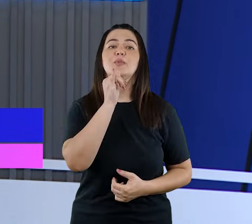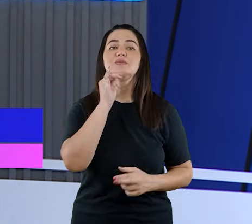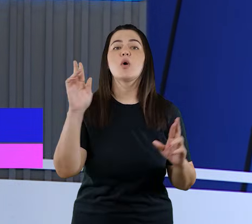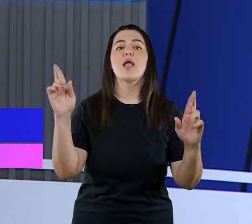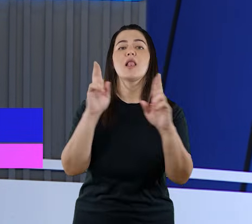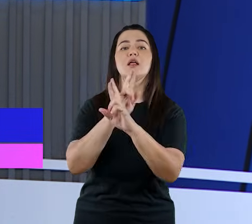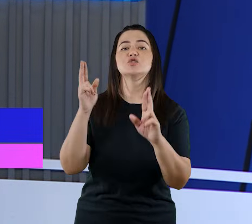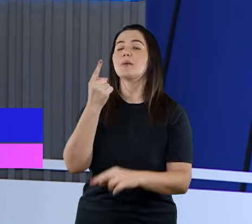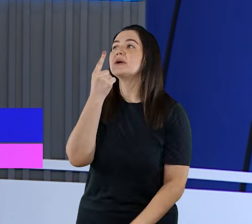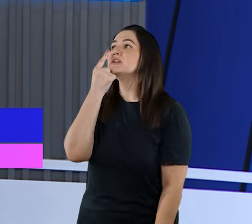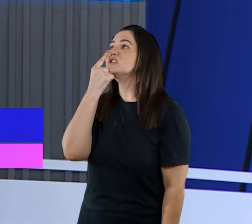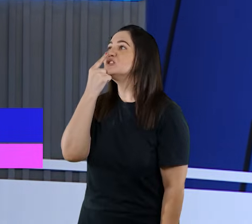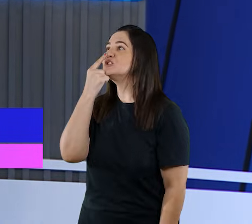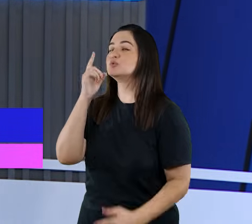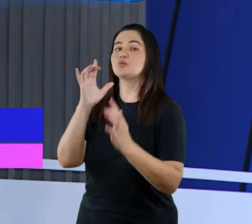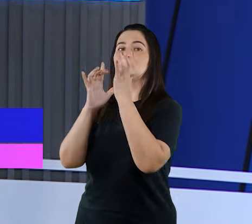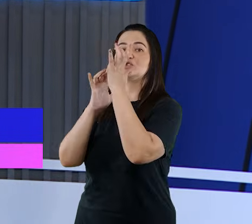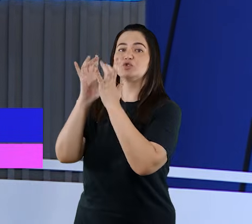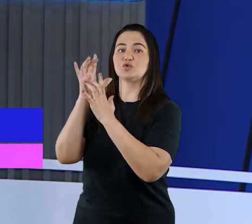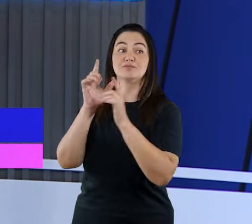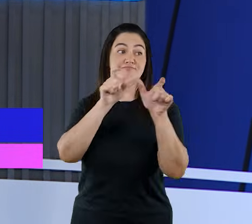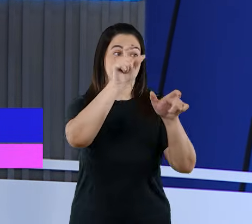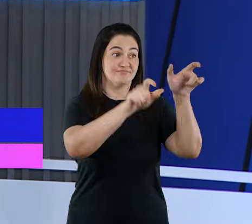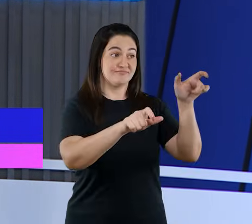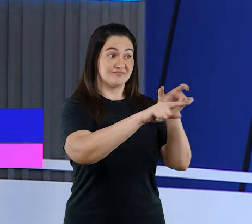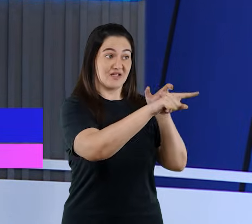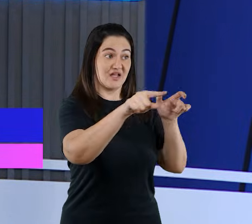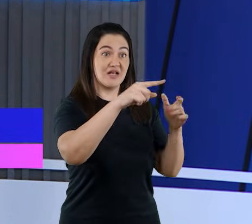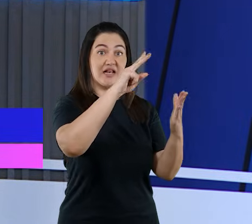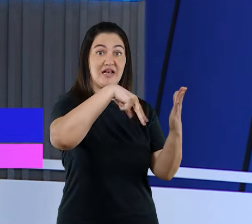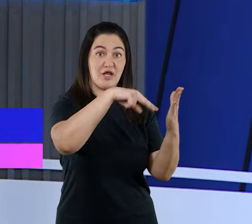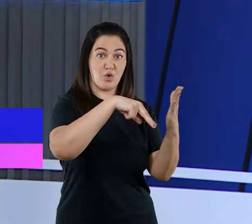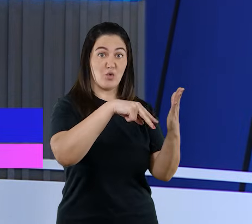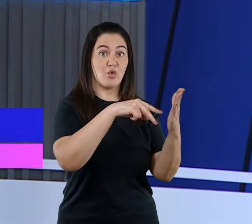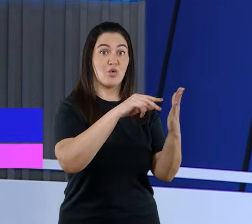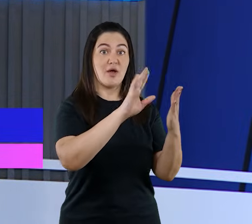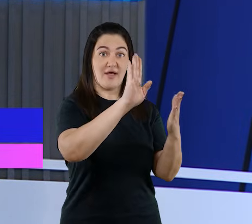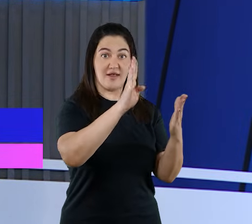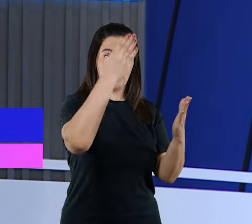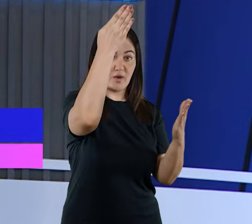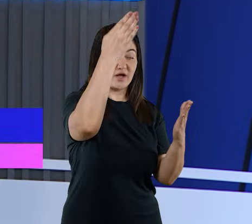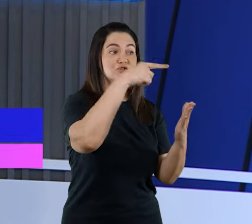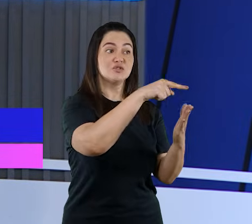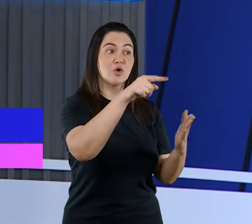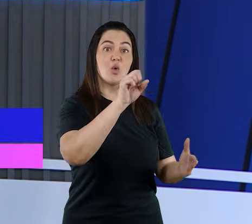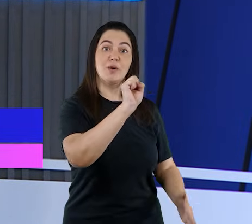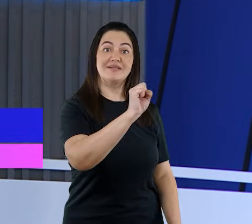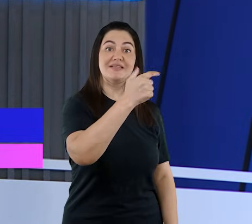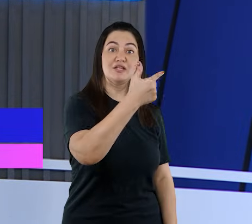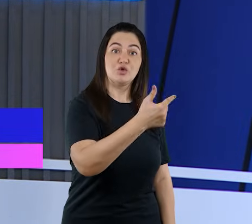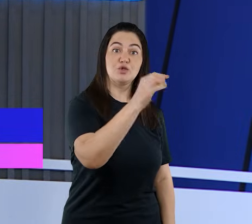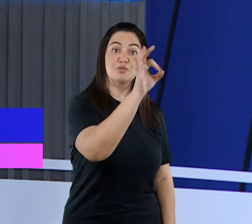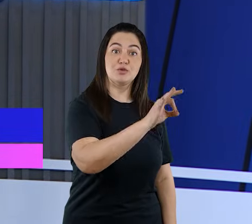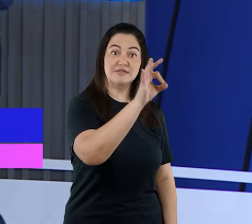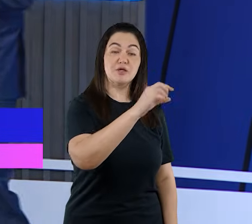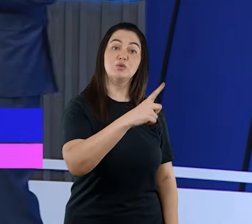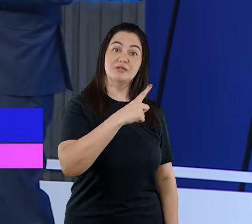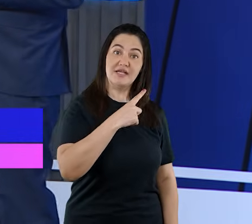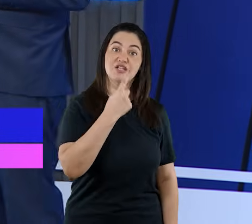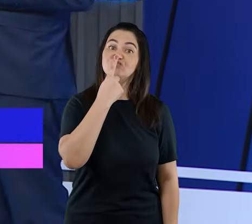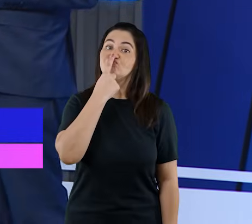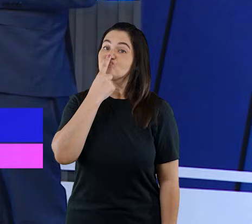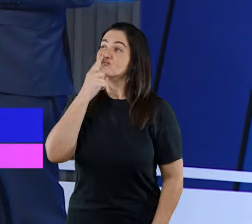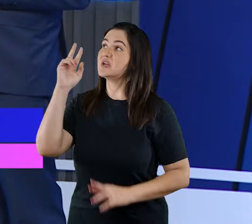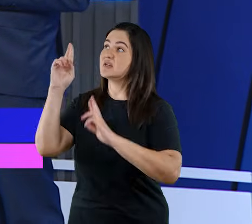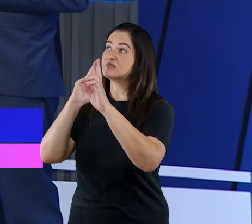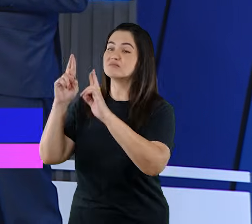Relacionamento íntimo com Jesus. Os que leem Ellen White, 82%. dizem que têm relacionamento íntimo com Jesus. Dos que